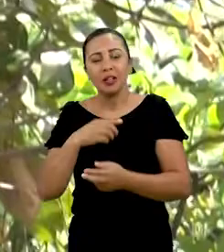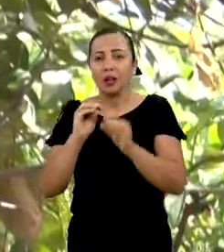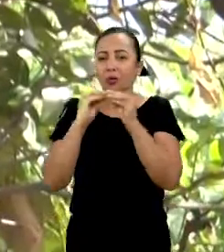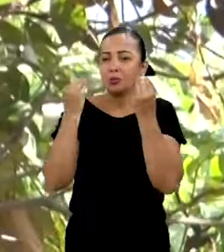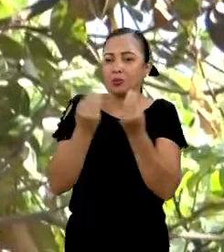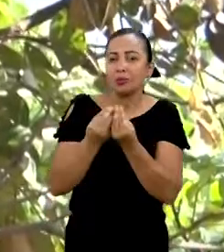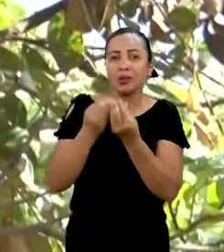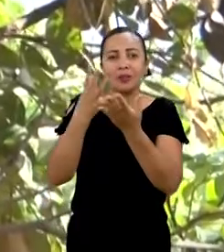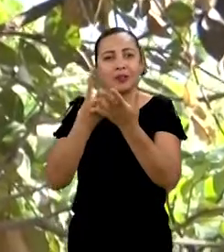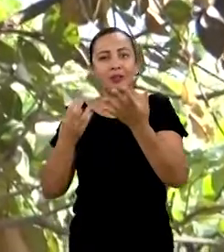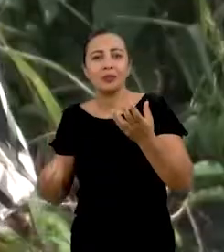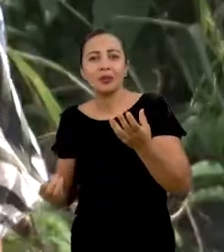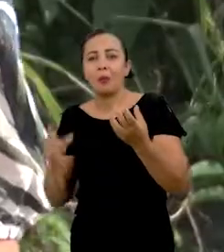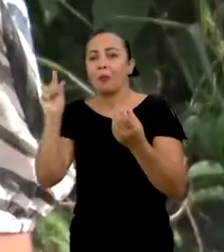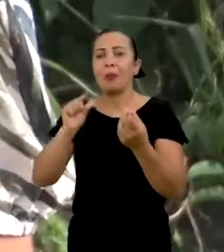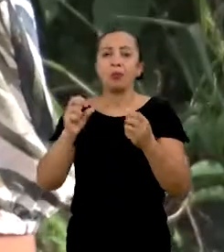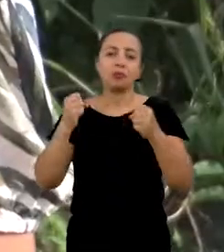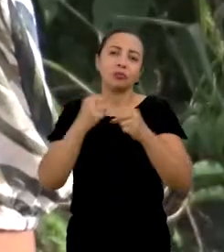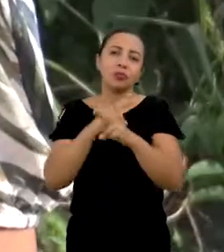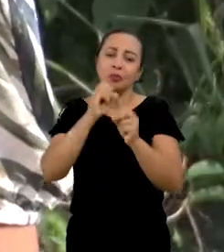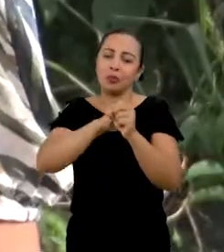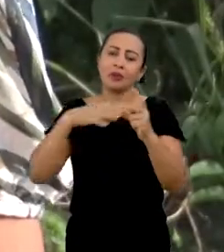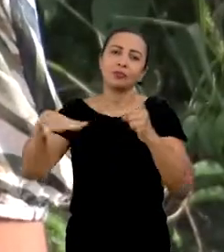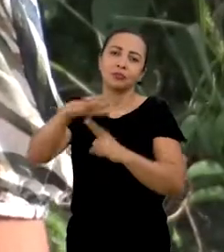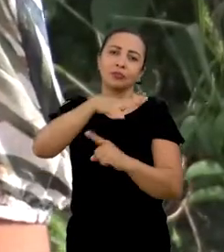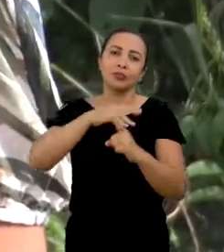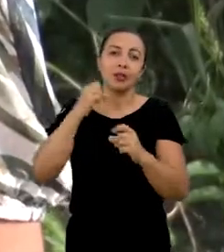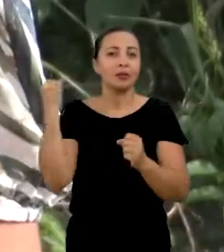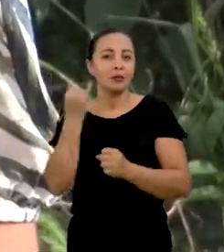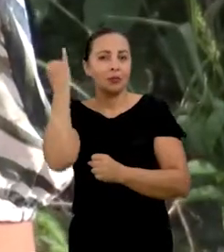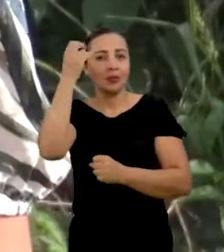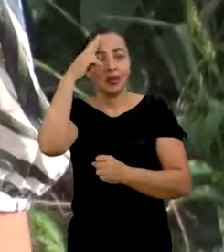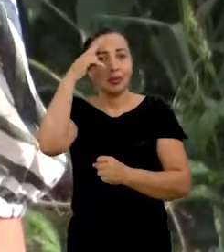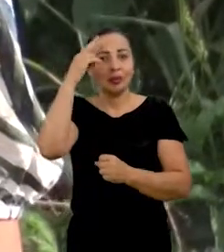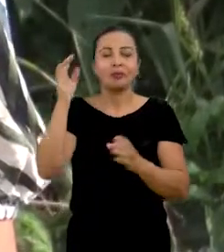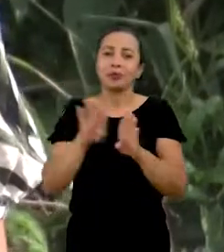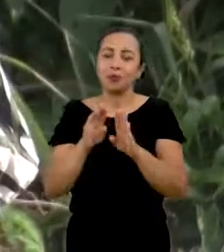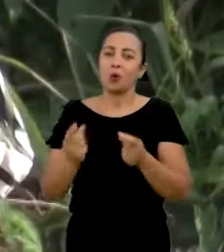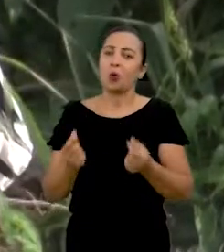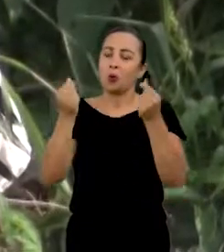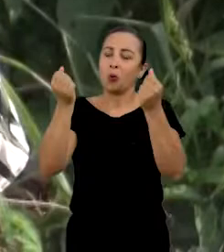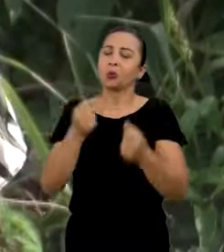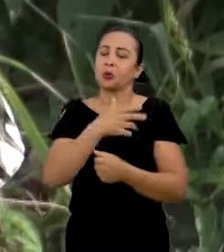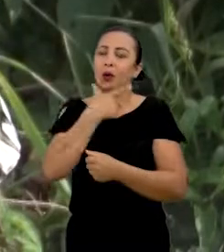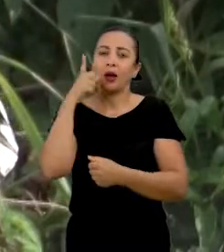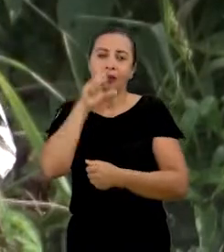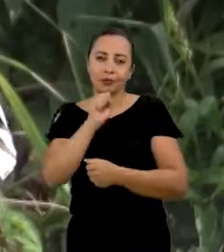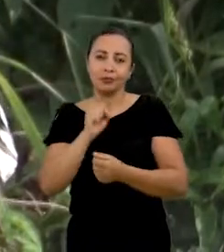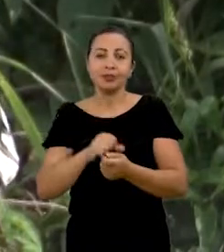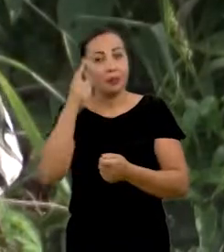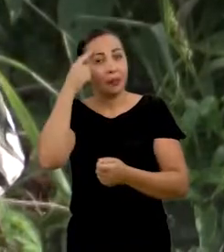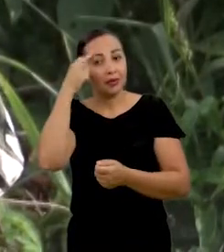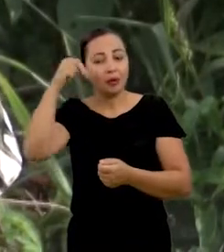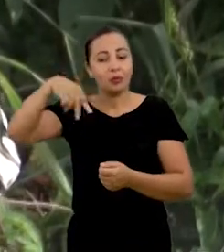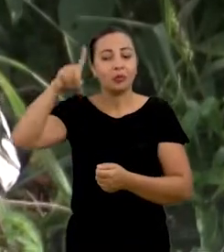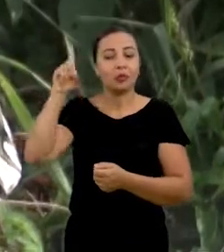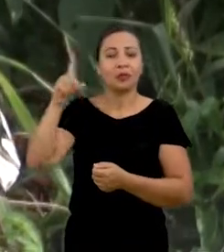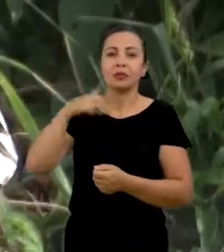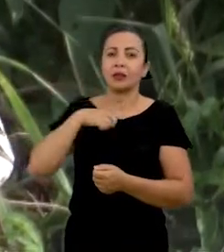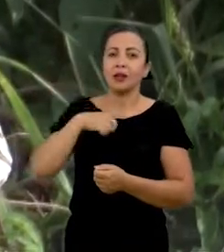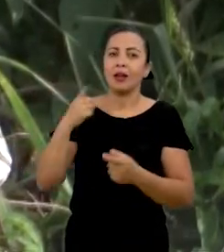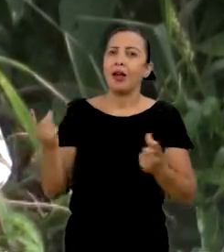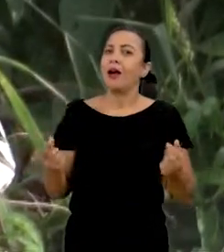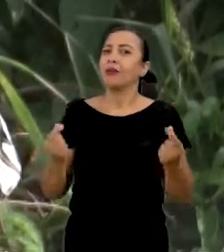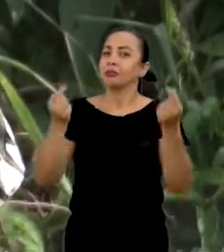menos tóxicas ao meio ambiente. E uma coisa importante que a gente tem que lembrar é o custo-benefício, né? Se a gente pensar que o Nordeste ele é